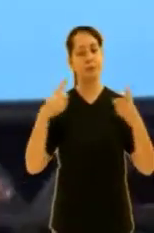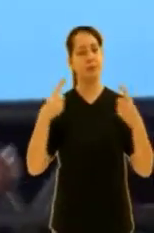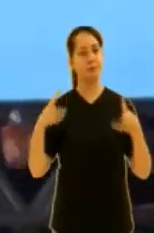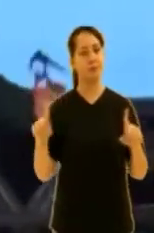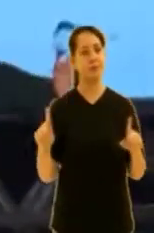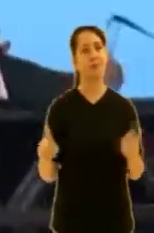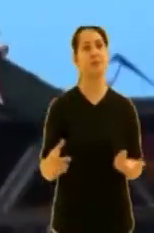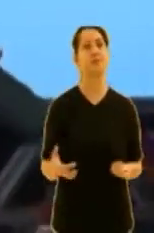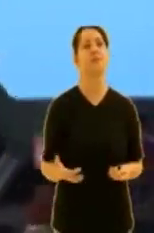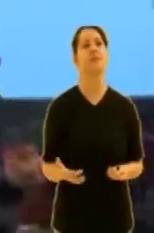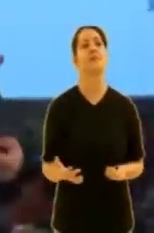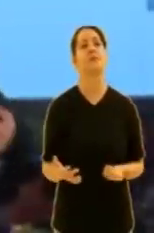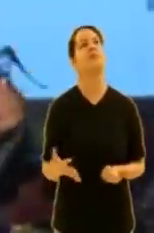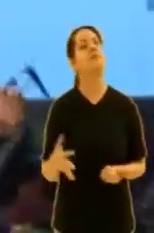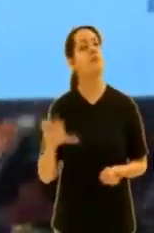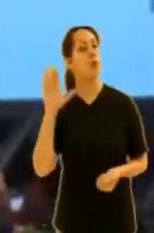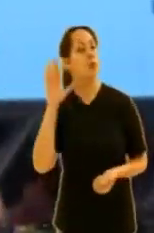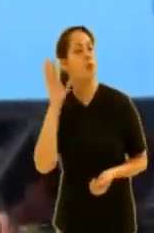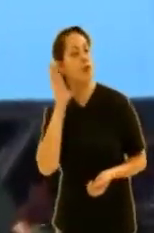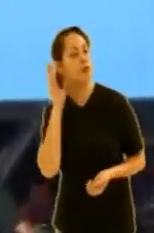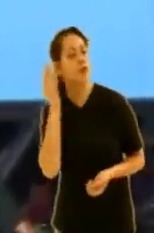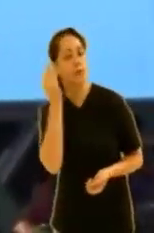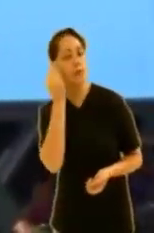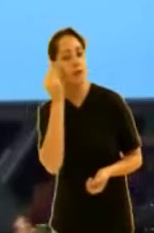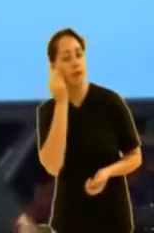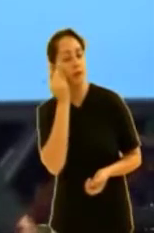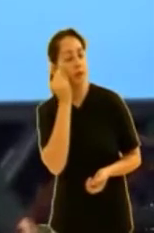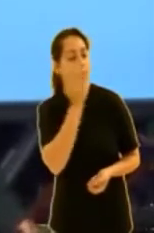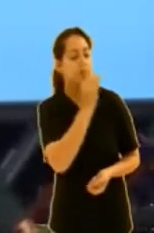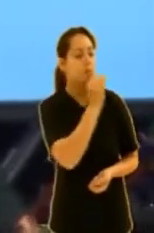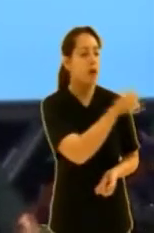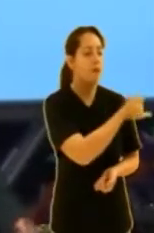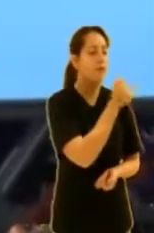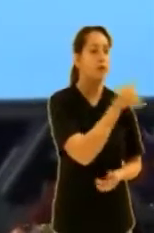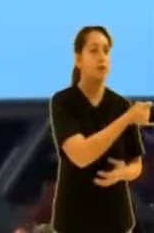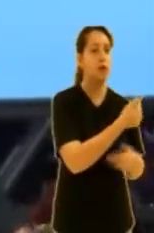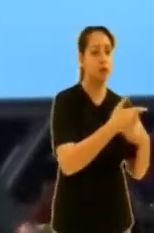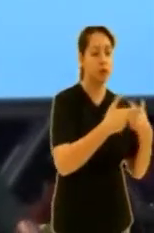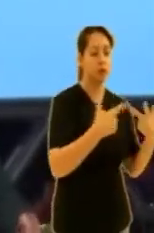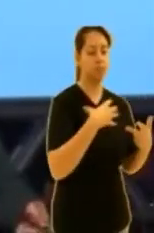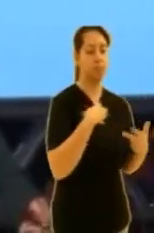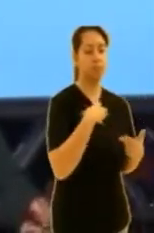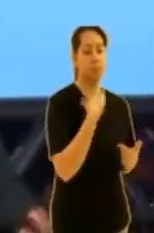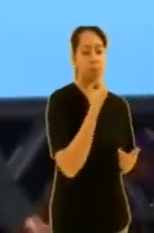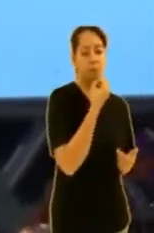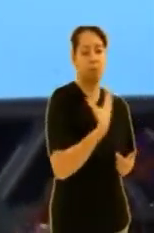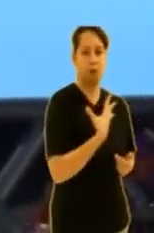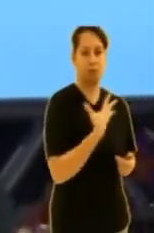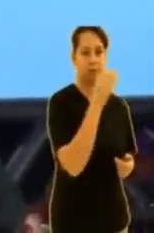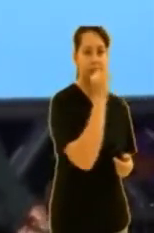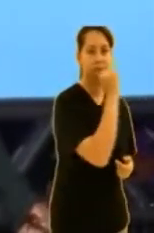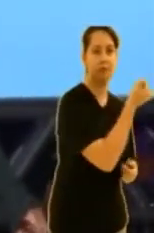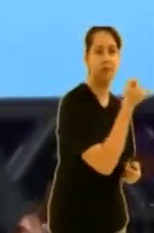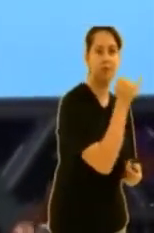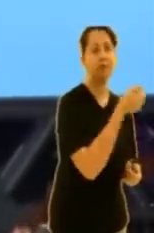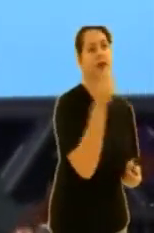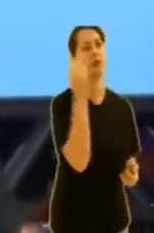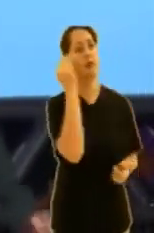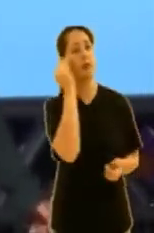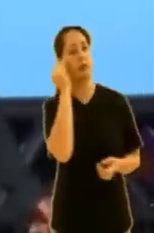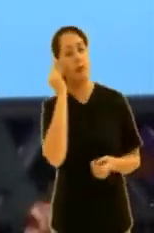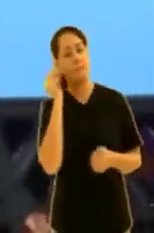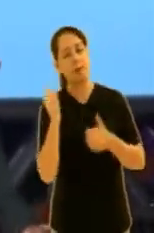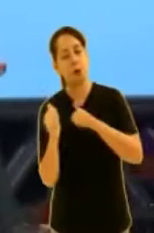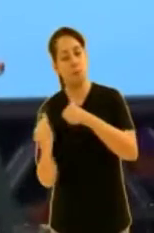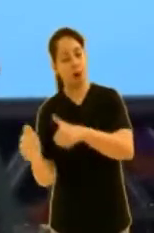vamos tentar transmitir tudo que a gente tem de bom para essa pessoa. E tentar acompanhar com a introdução